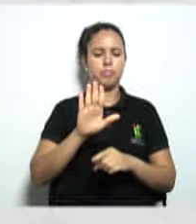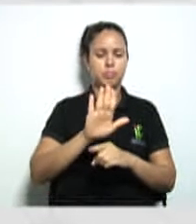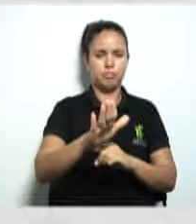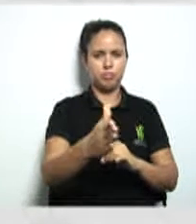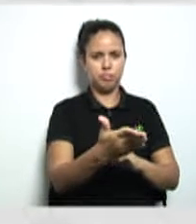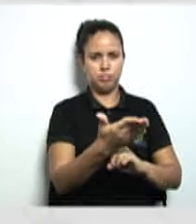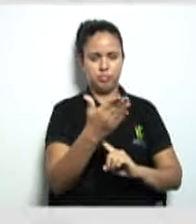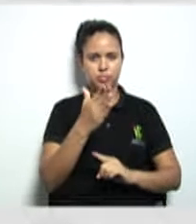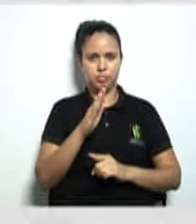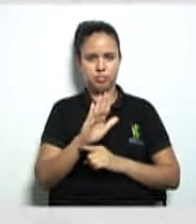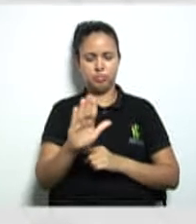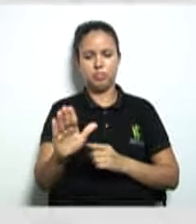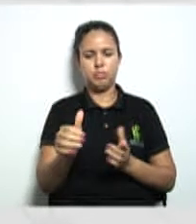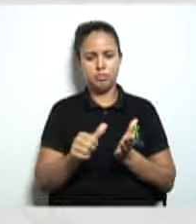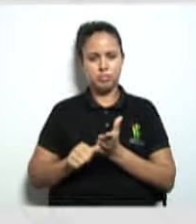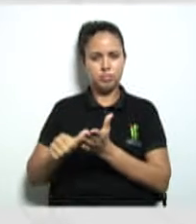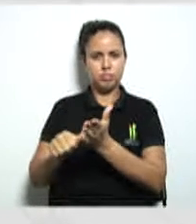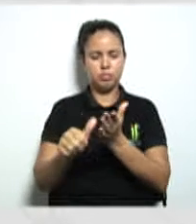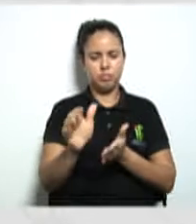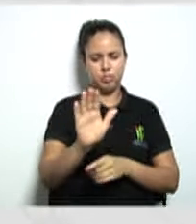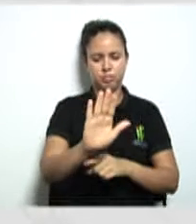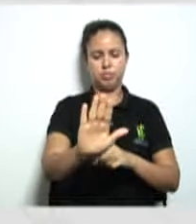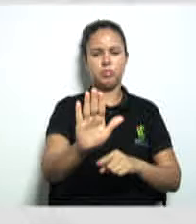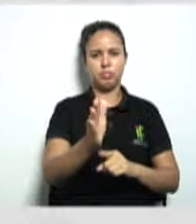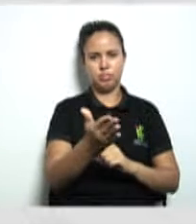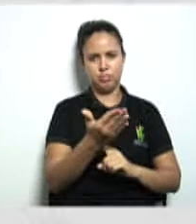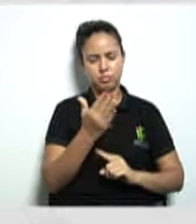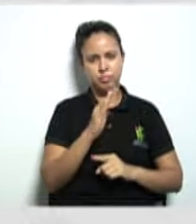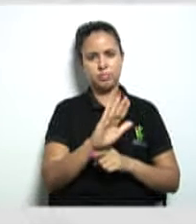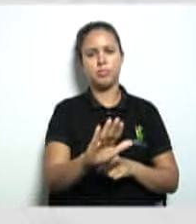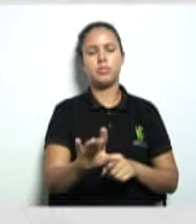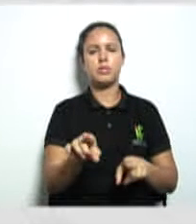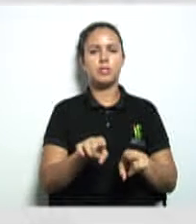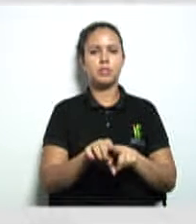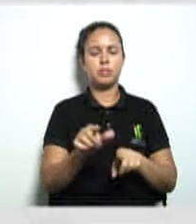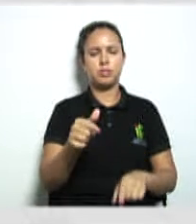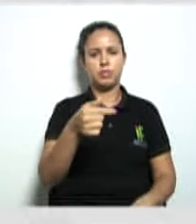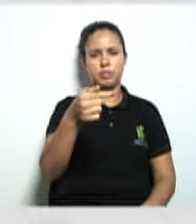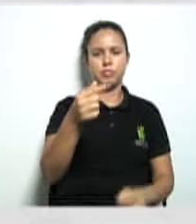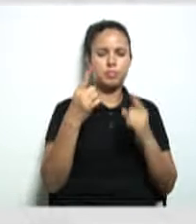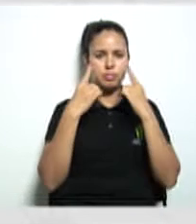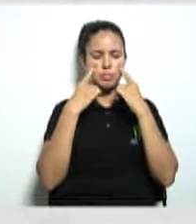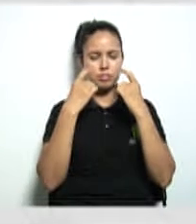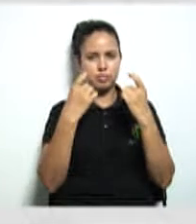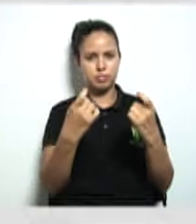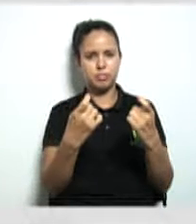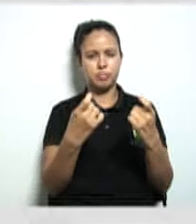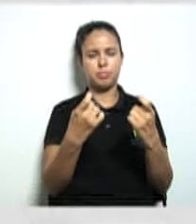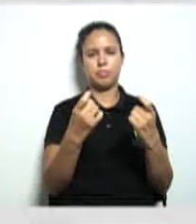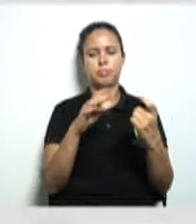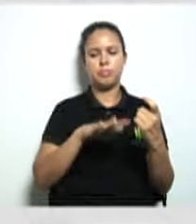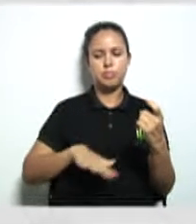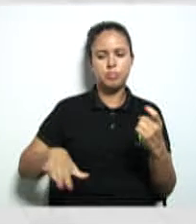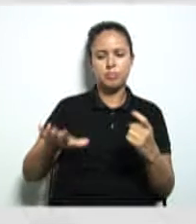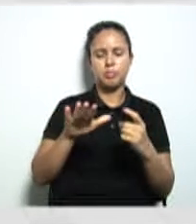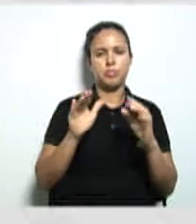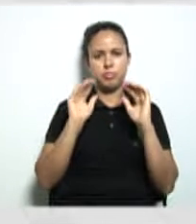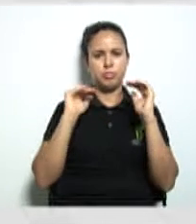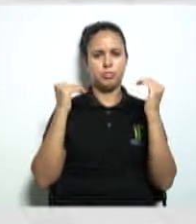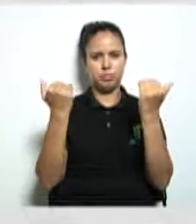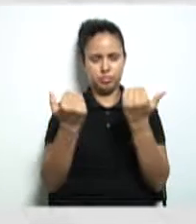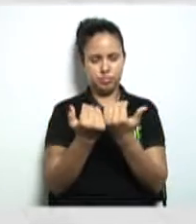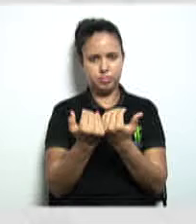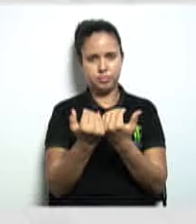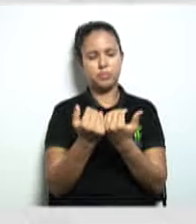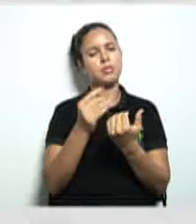intercooperação. E o 7º, interesse pela comunidade, né? Então, esses